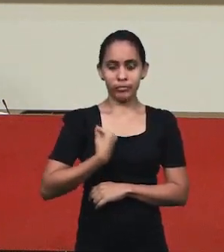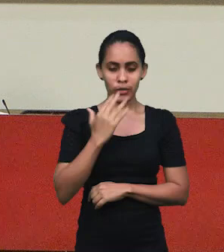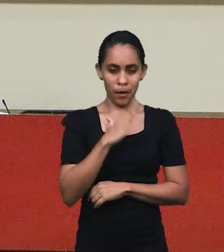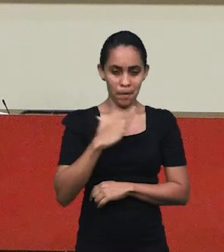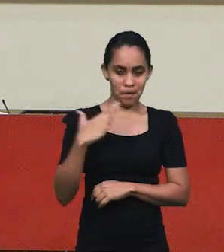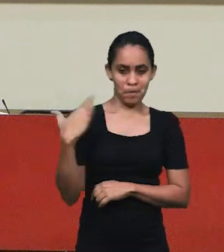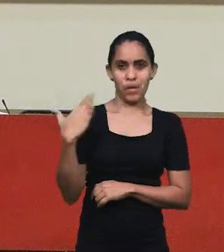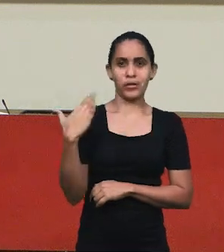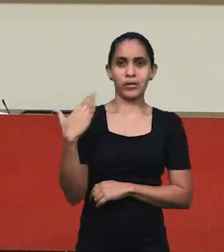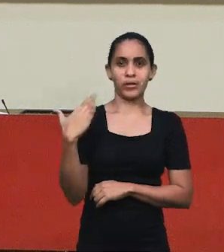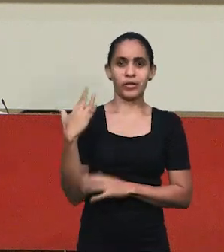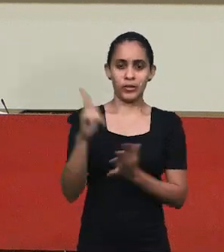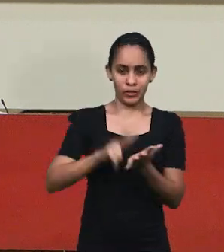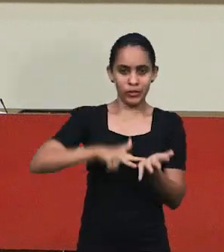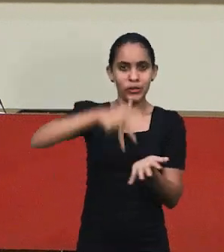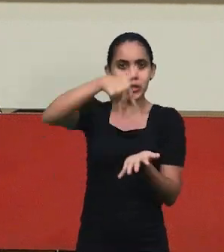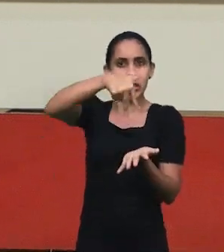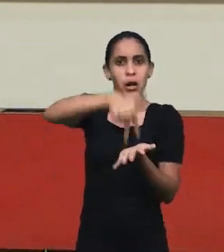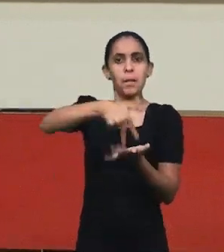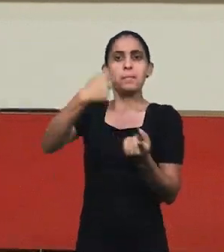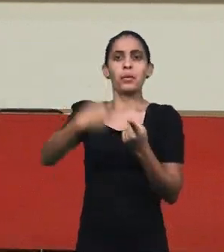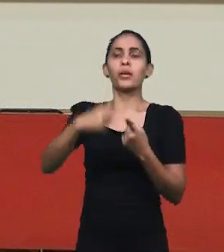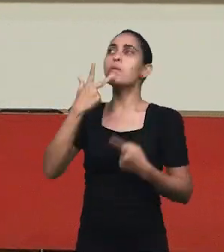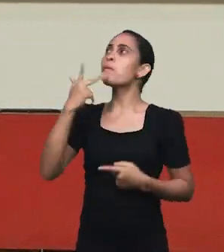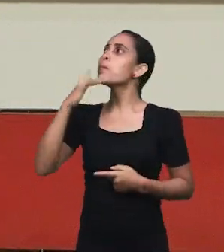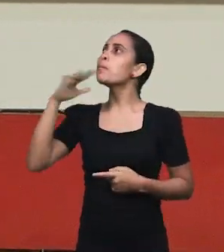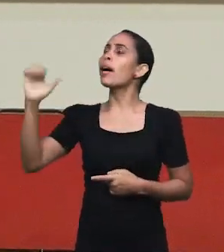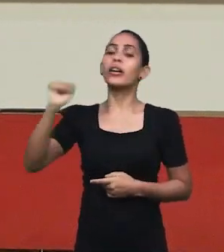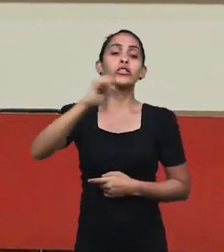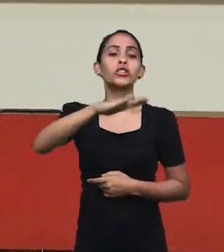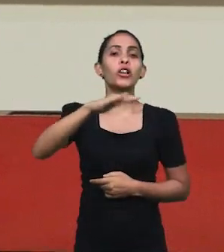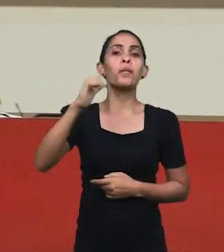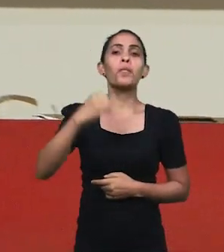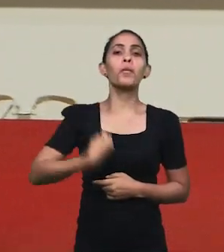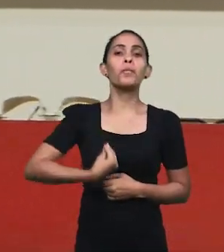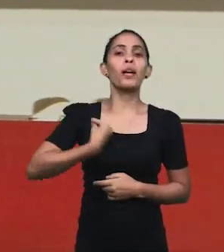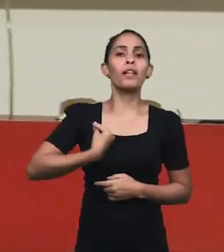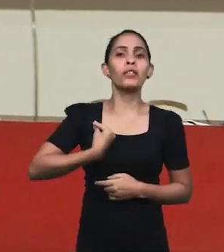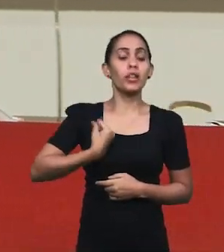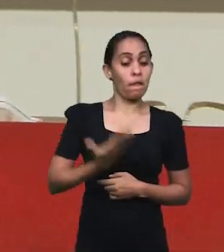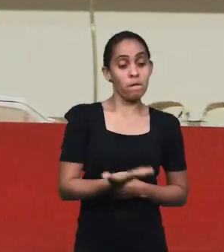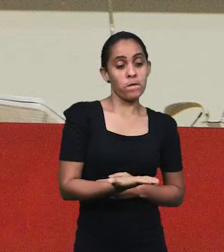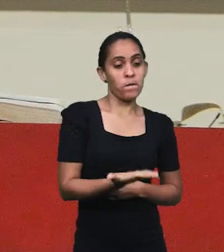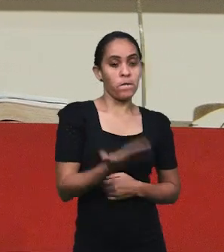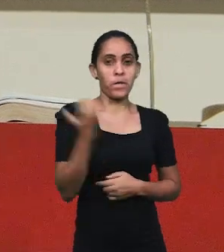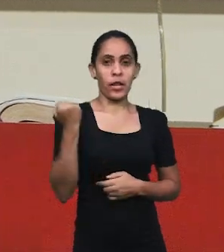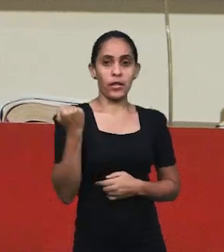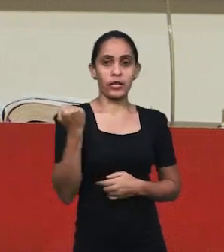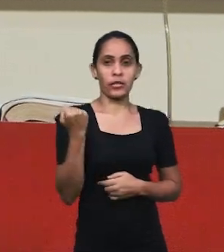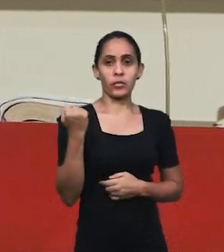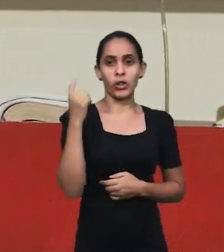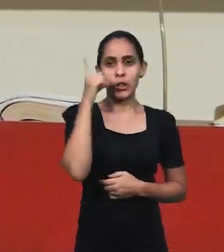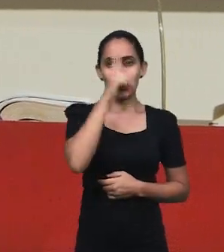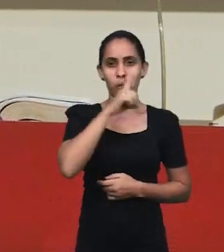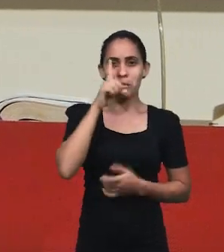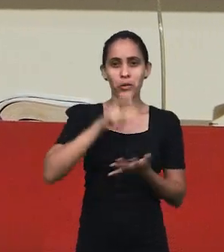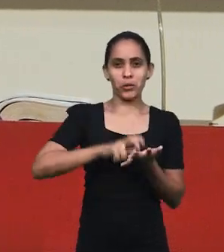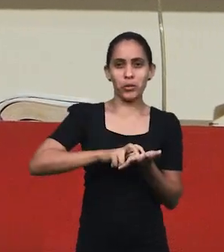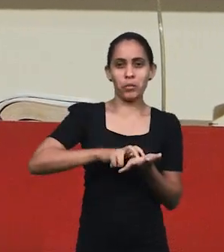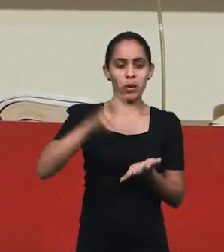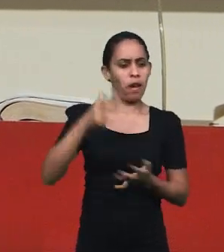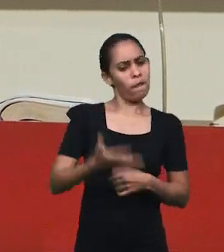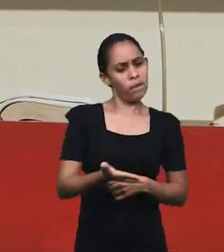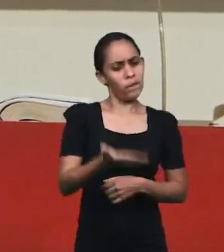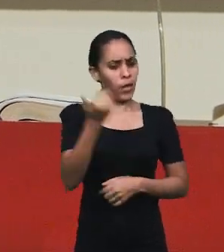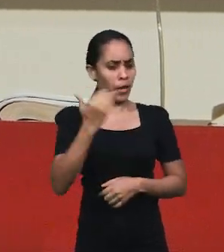chave do inferno, e ele ressuscita, porque o Pai o chamou para a vida. E eu digo: vem, ele vem. Foi domingo de